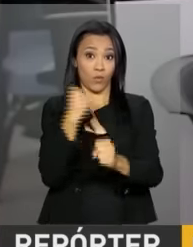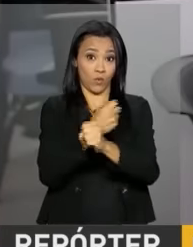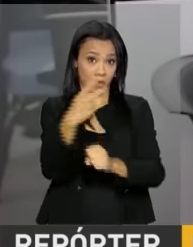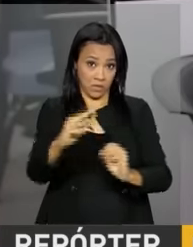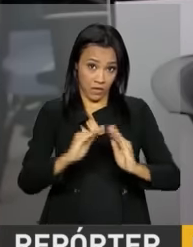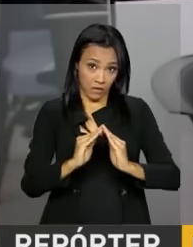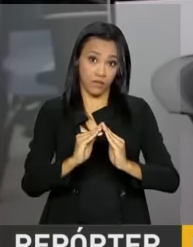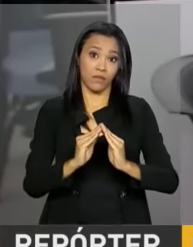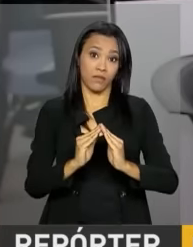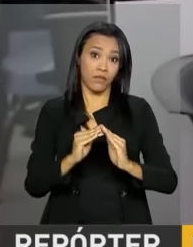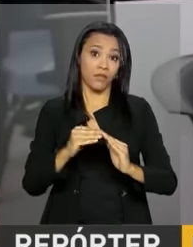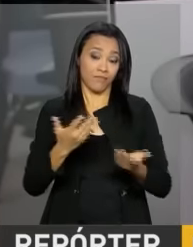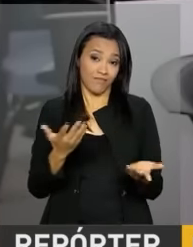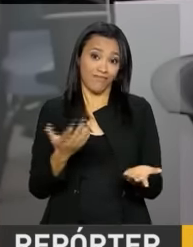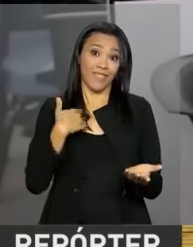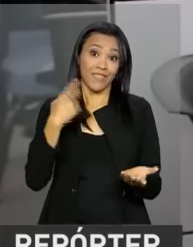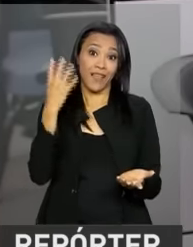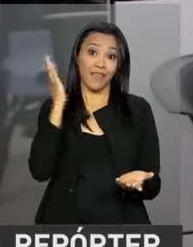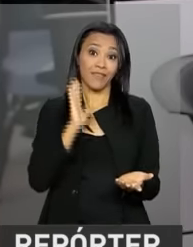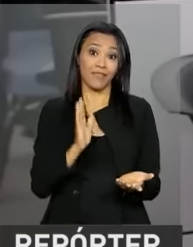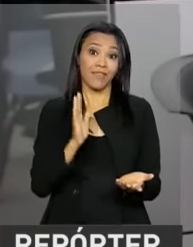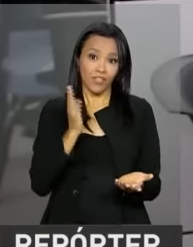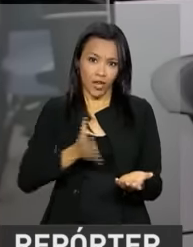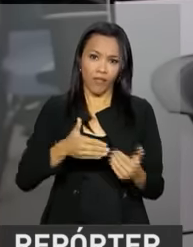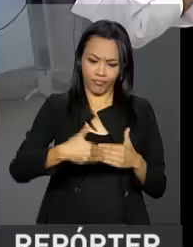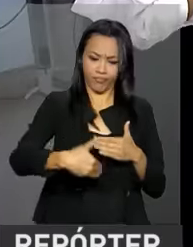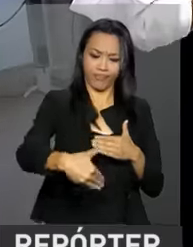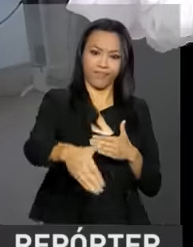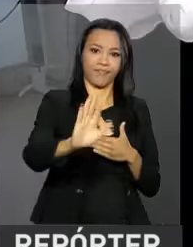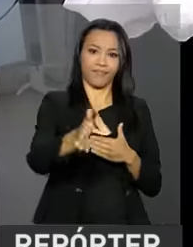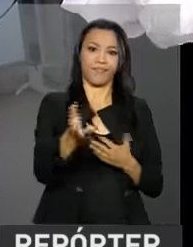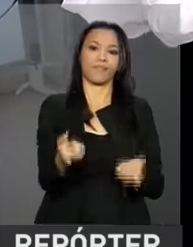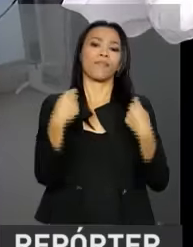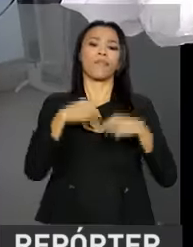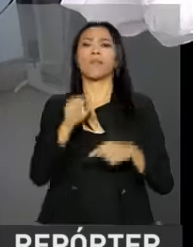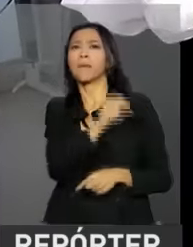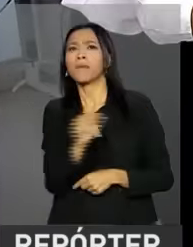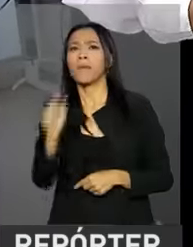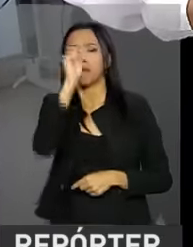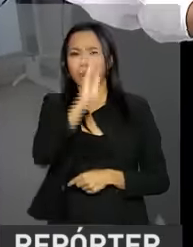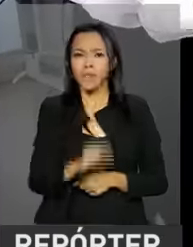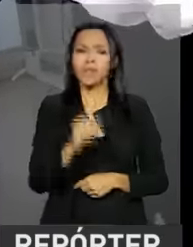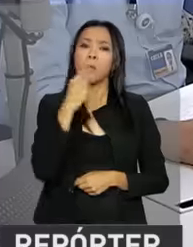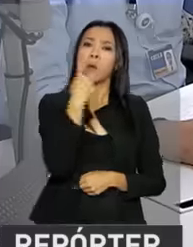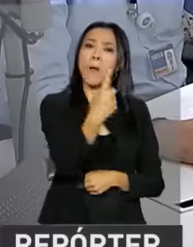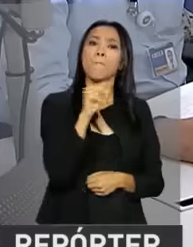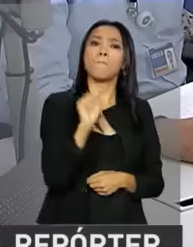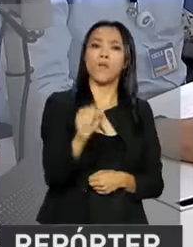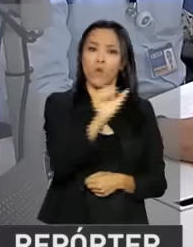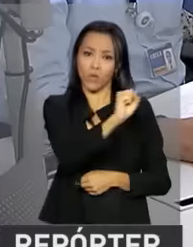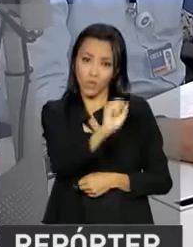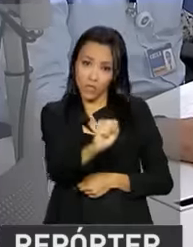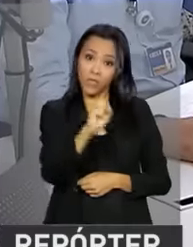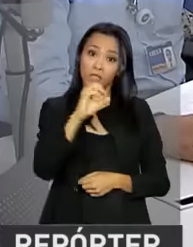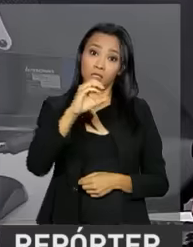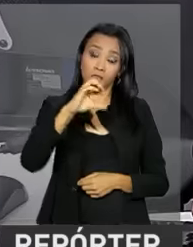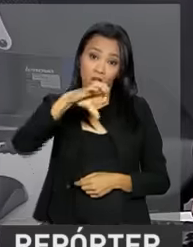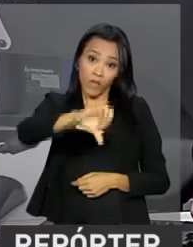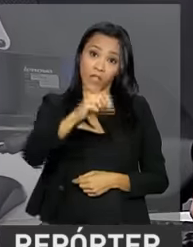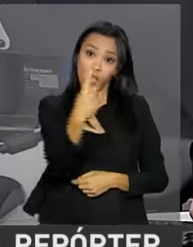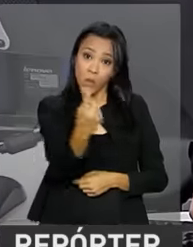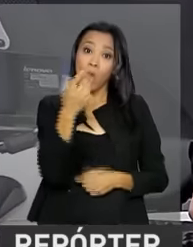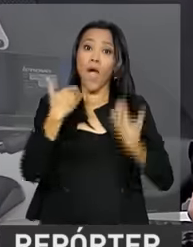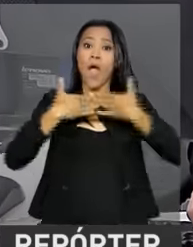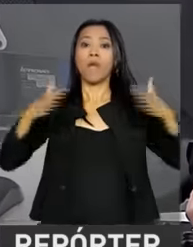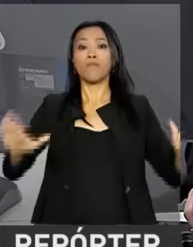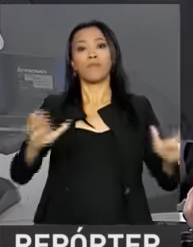casa minha obra né que tá tá em andamento em todo o país 1891 agências da Caixa